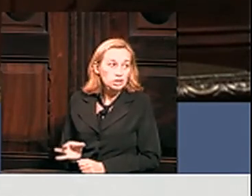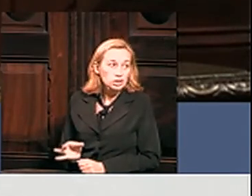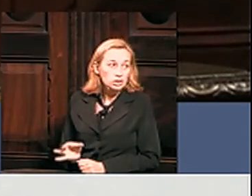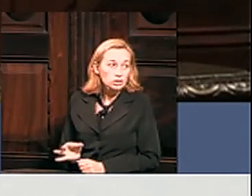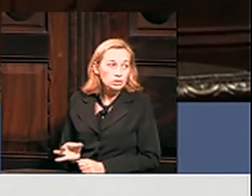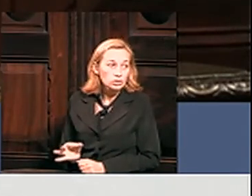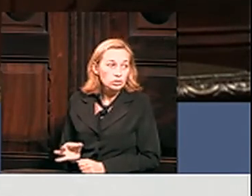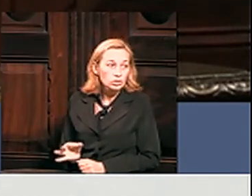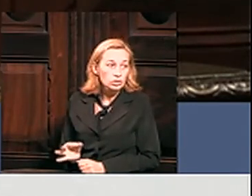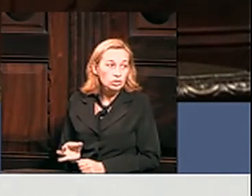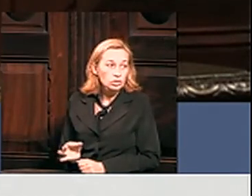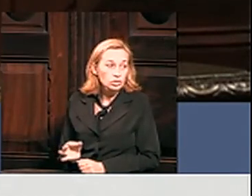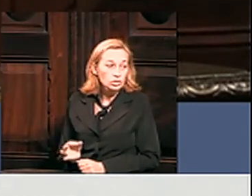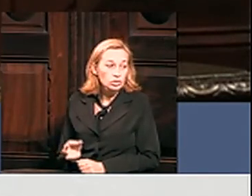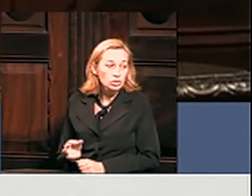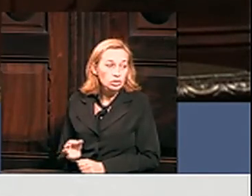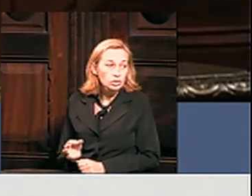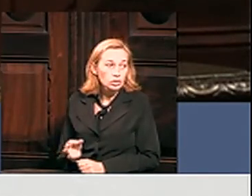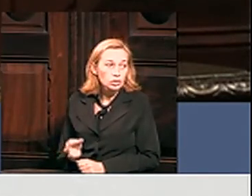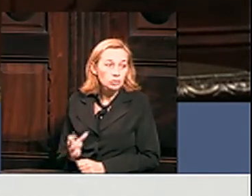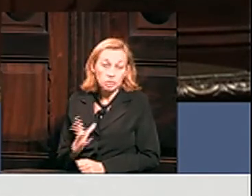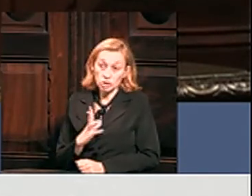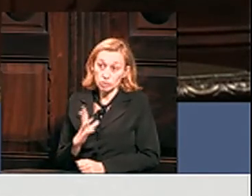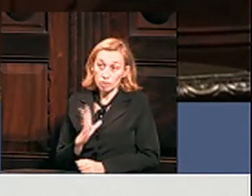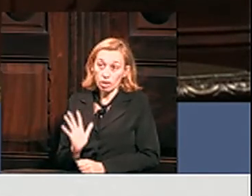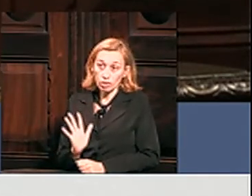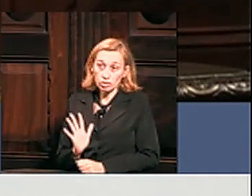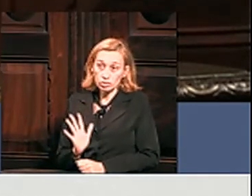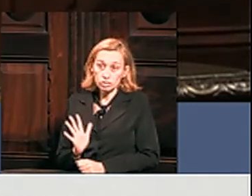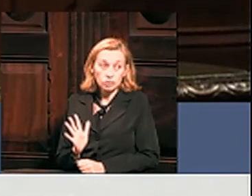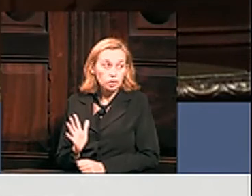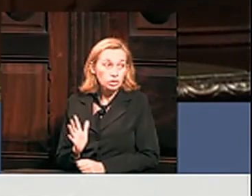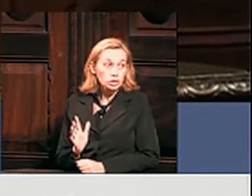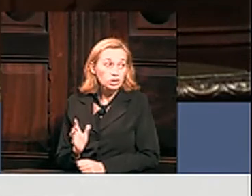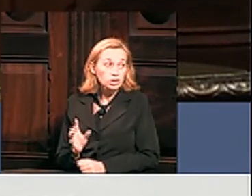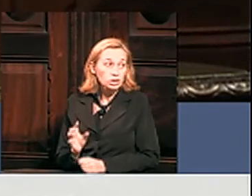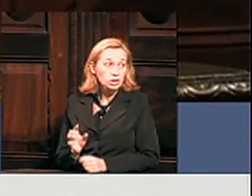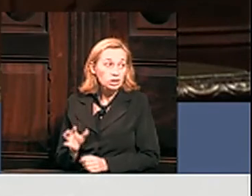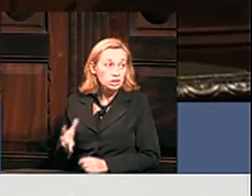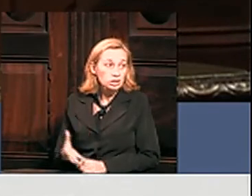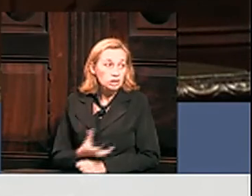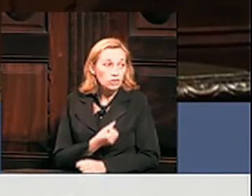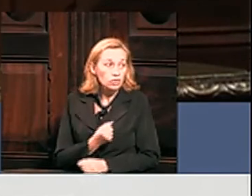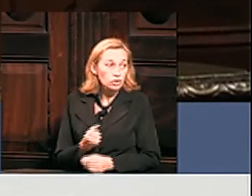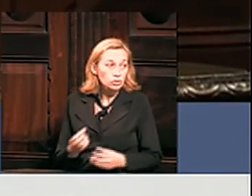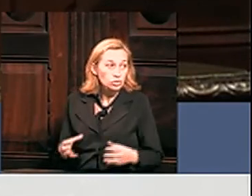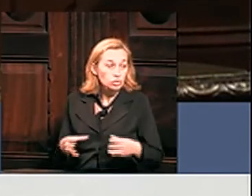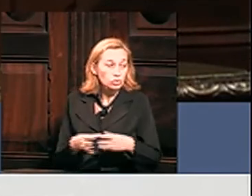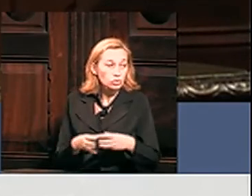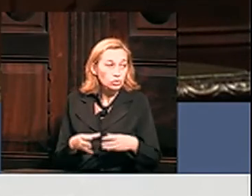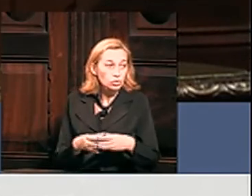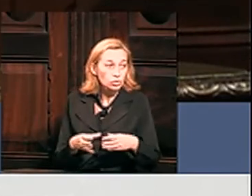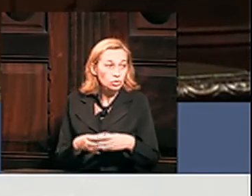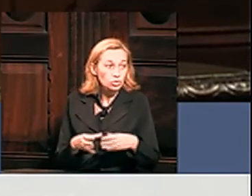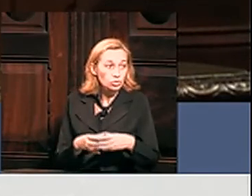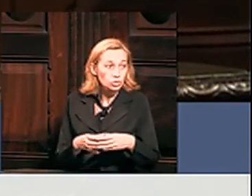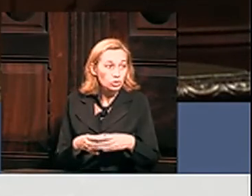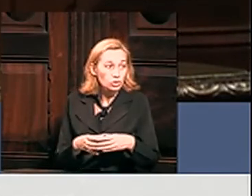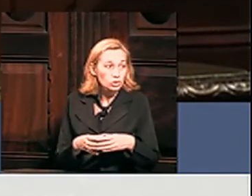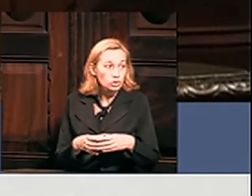pessoal, porque isso estaria salvaguardado, em tese, pelo regime